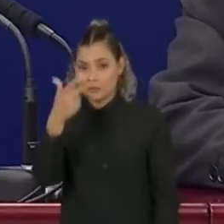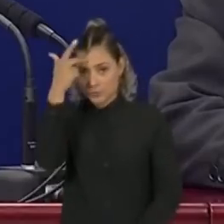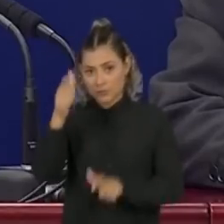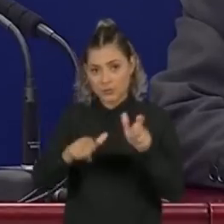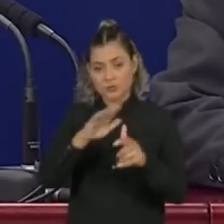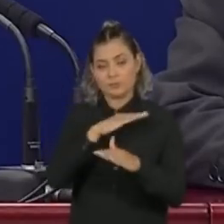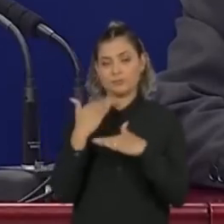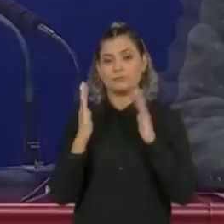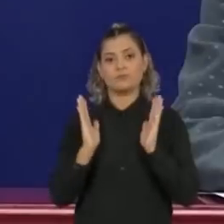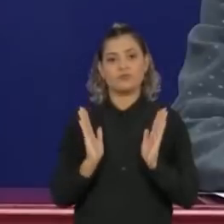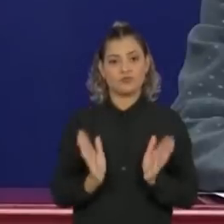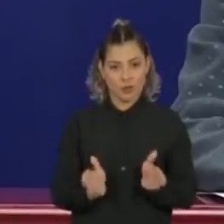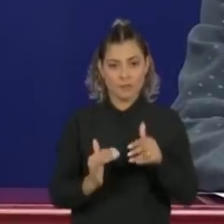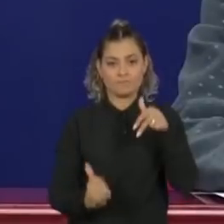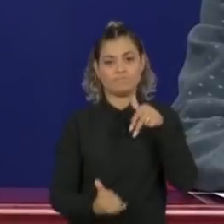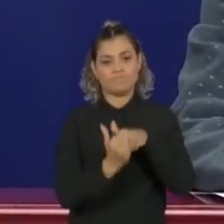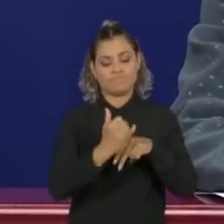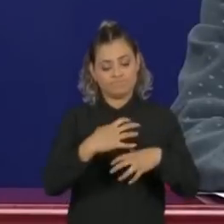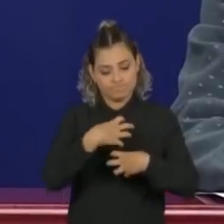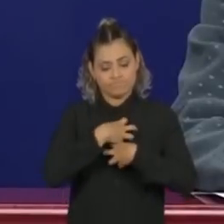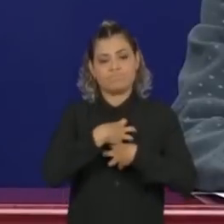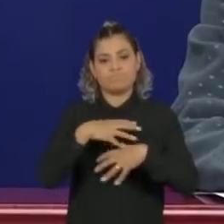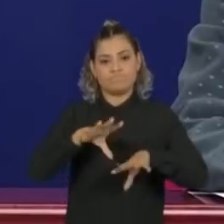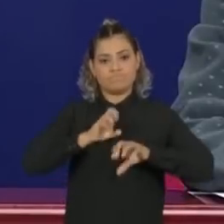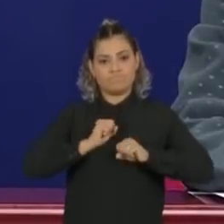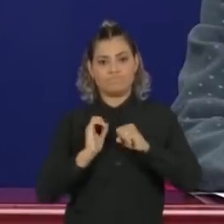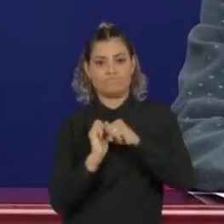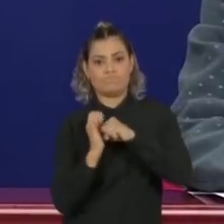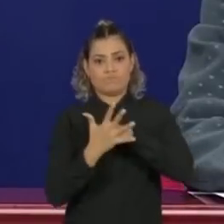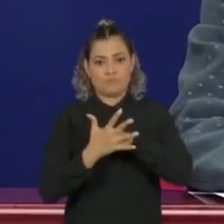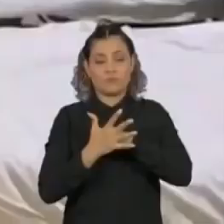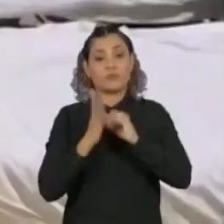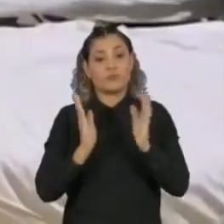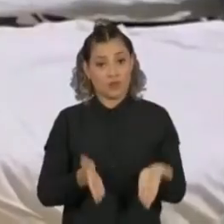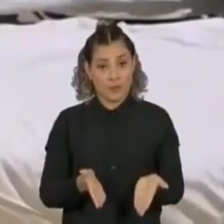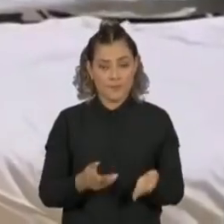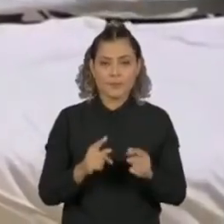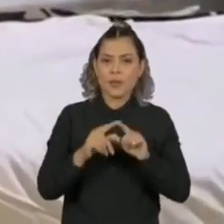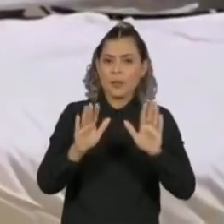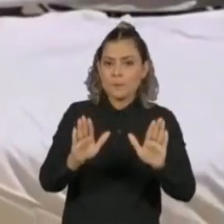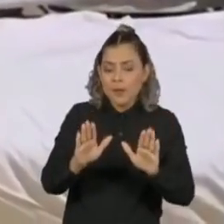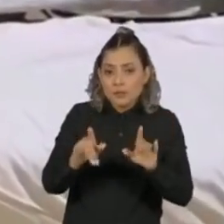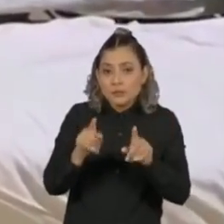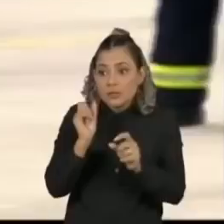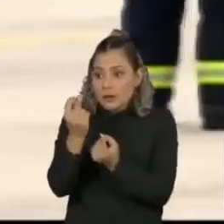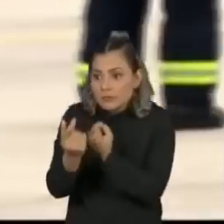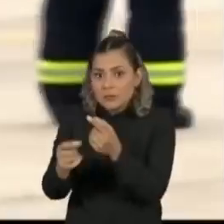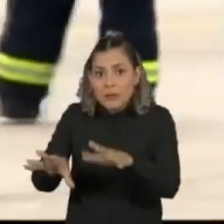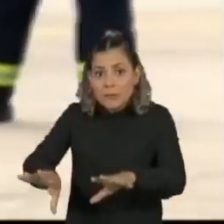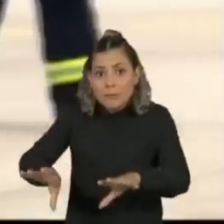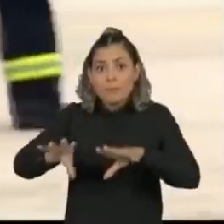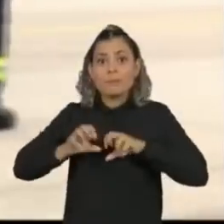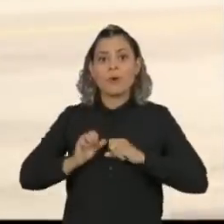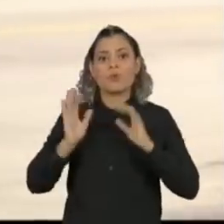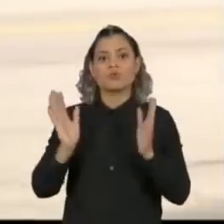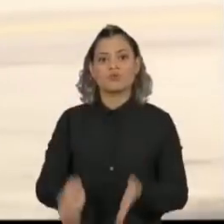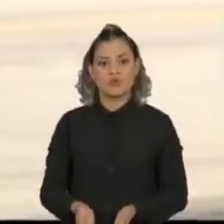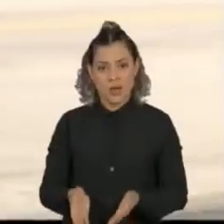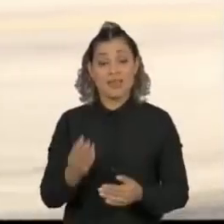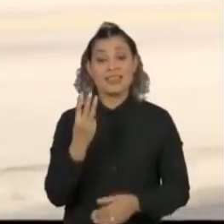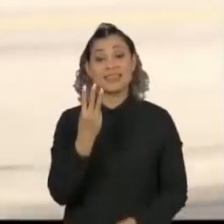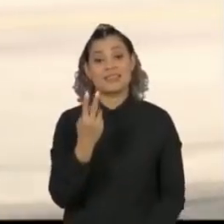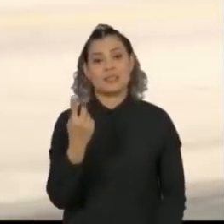pessoas morreram vítimas do coronavírus só nas províncias do país. E os casos de contaminação já chegam